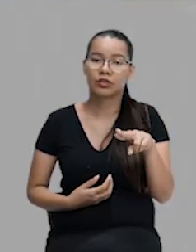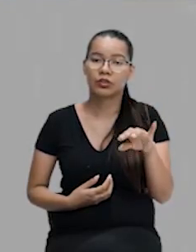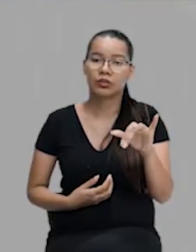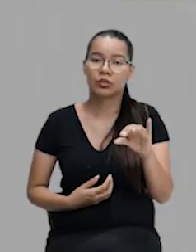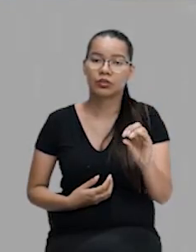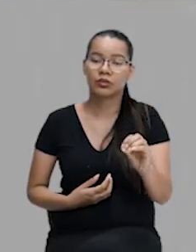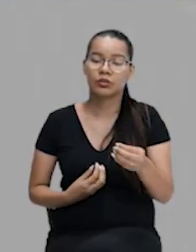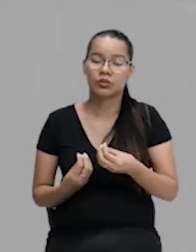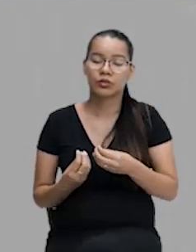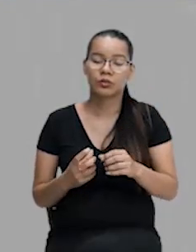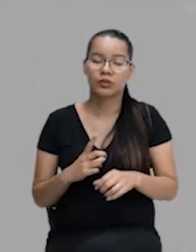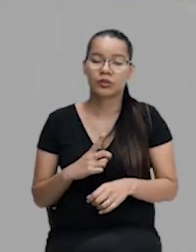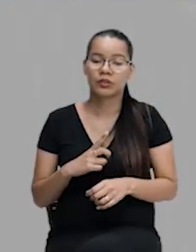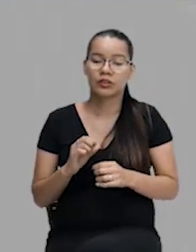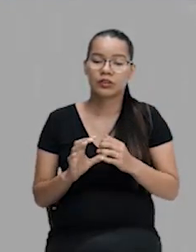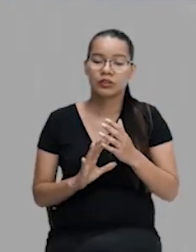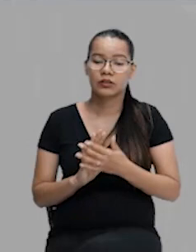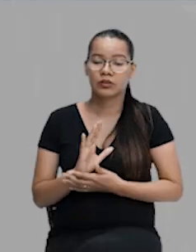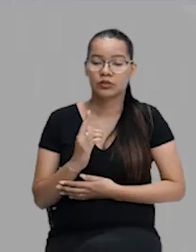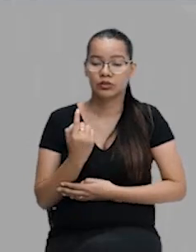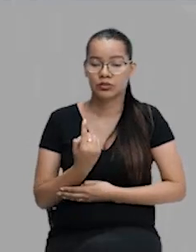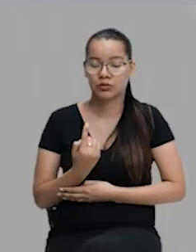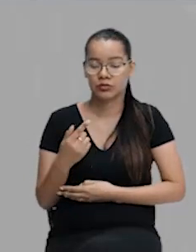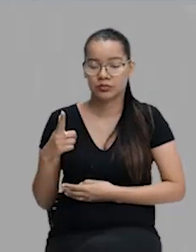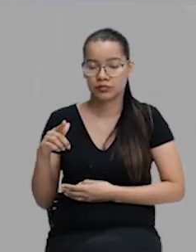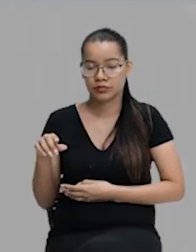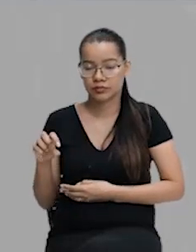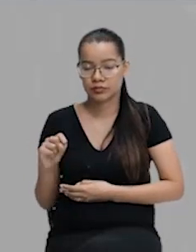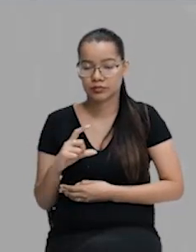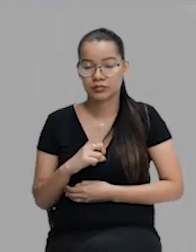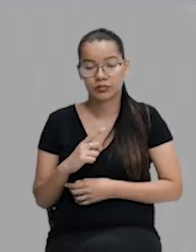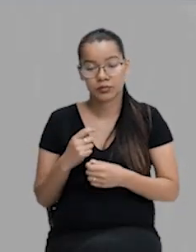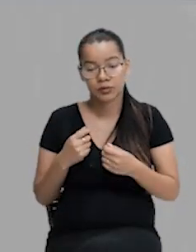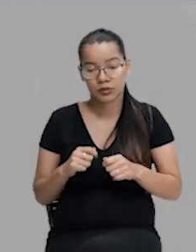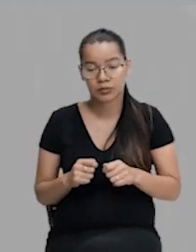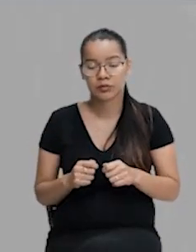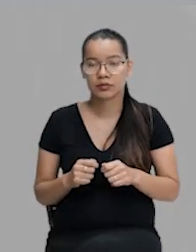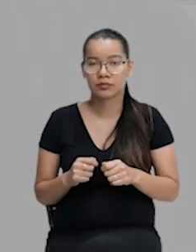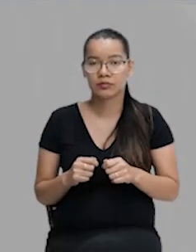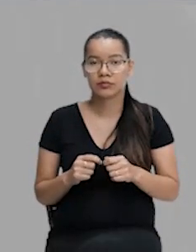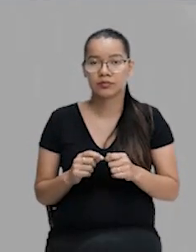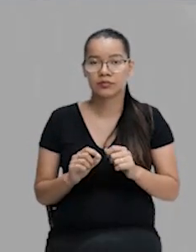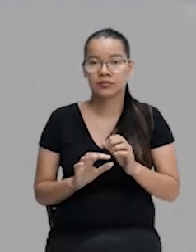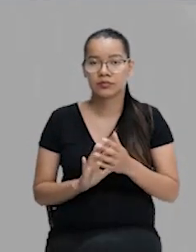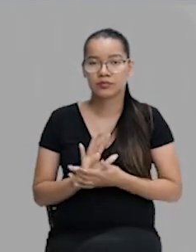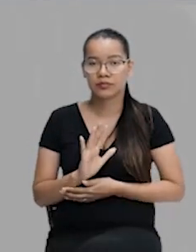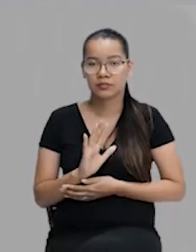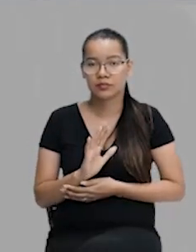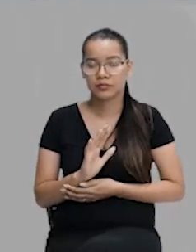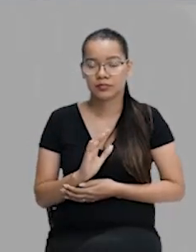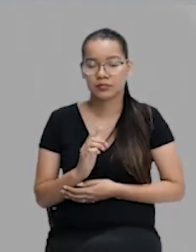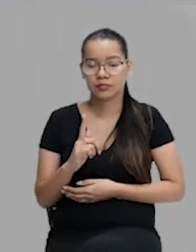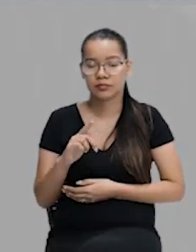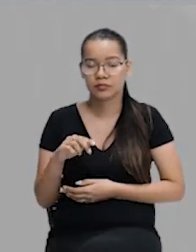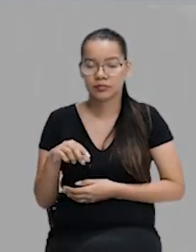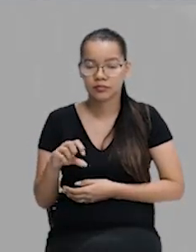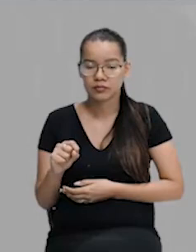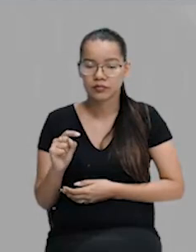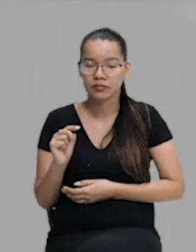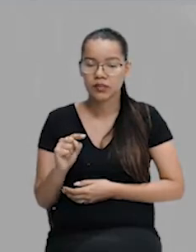a formação de um gás, né, existe a possibilidade de gerar um gás, essa reação ela